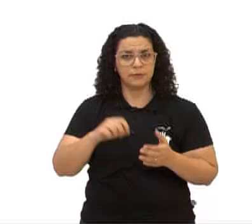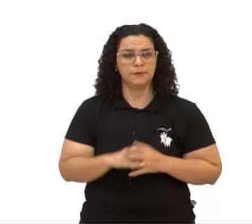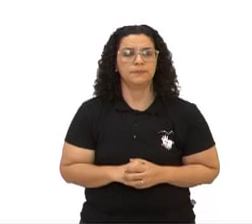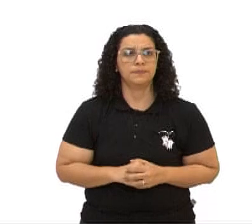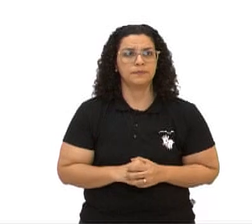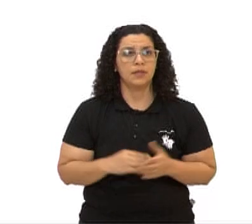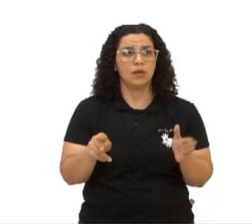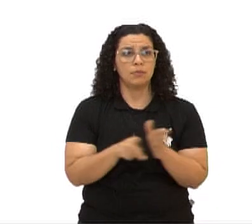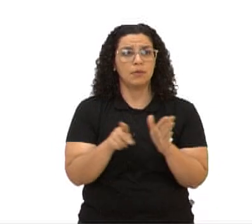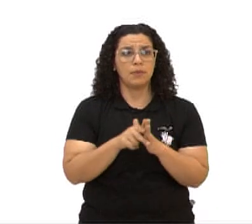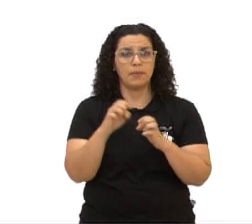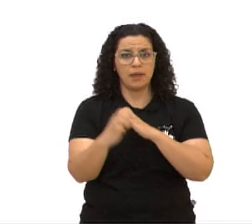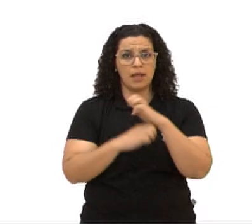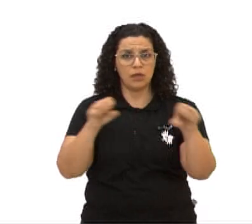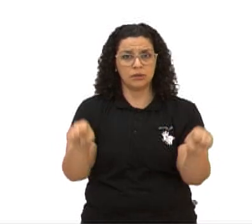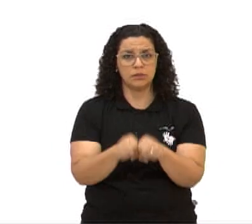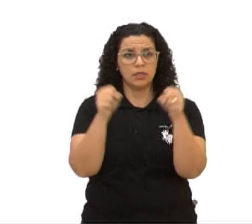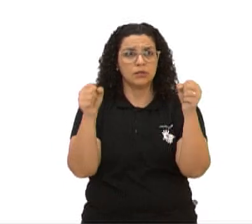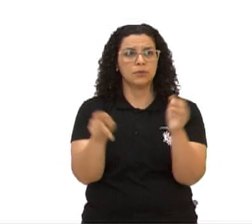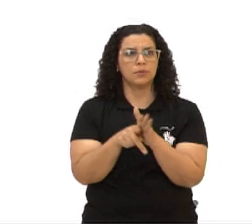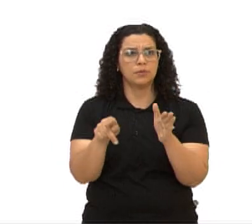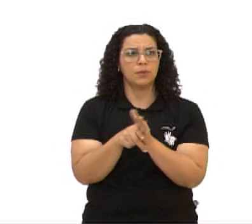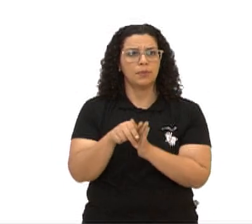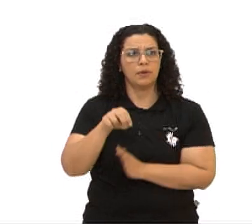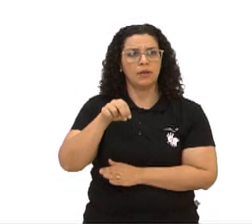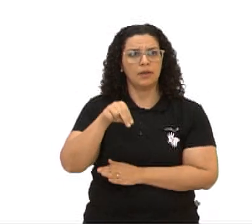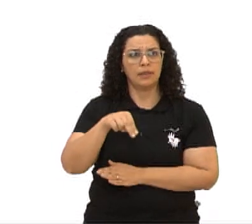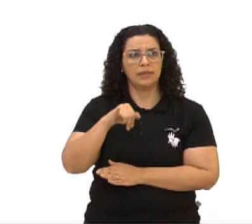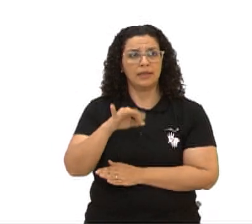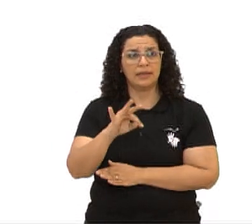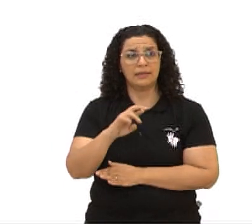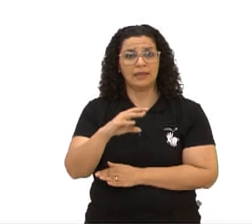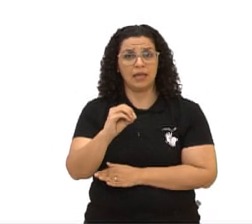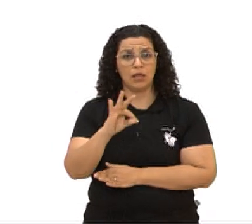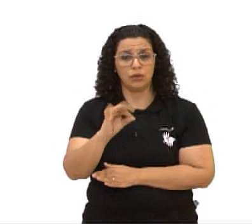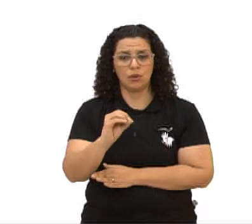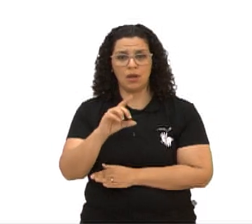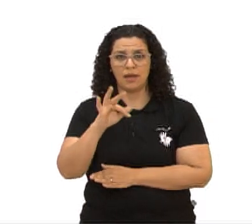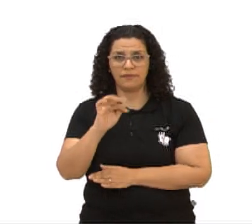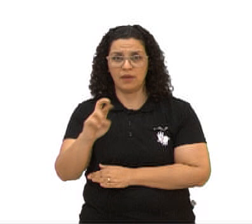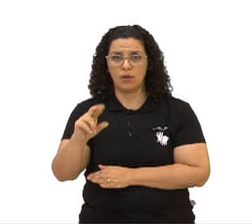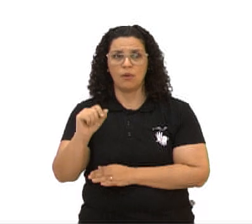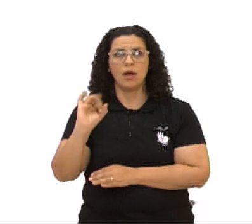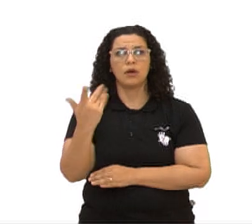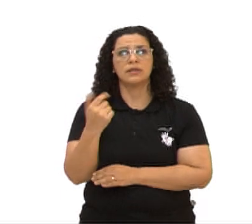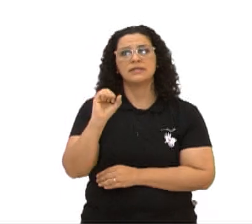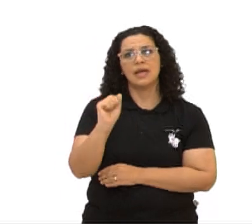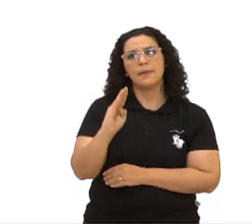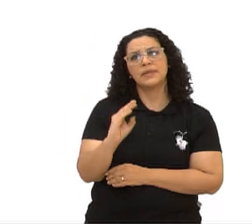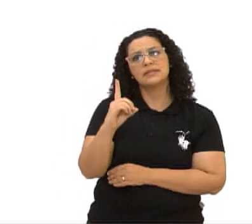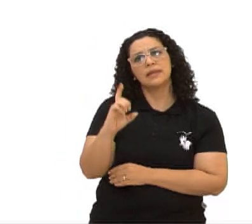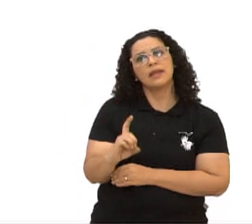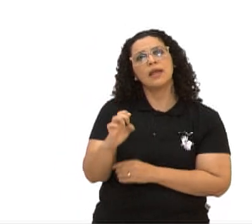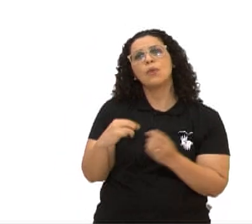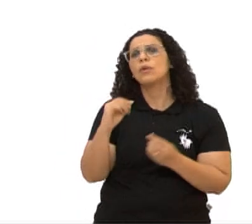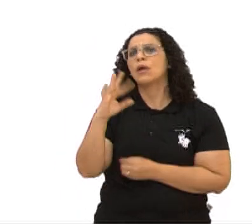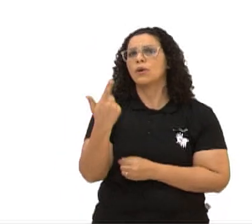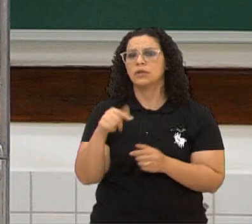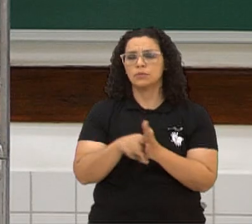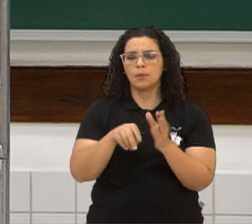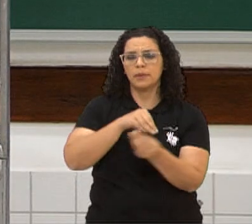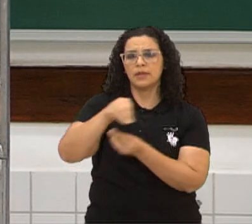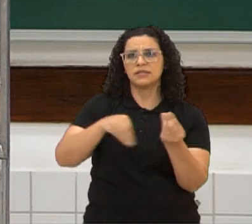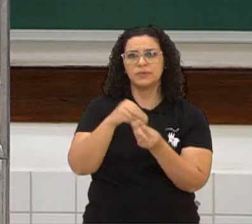5. Na eletrólise do nitrato de ferro 2 em solução aquosa, ocorre ABCDE. Quero saber o que